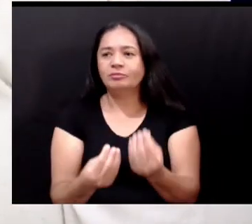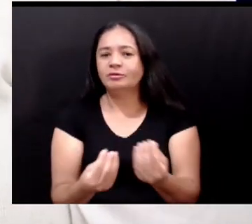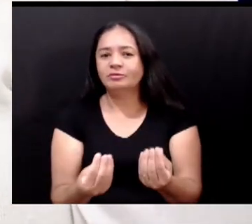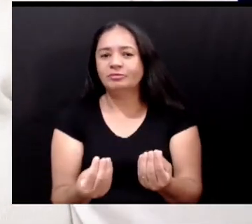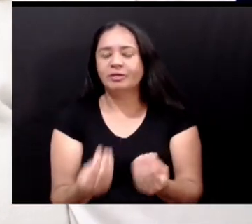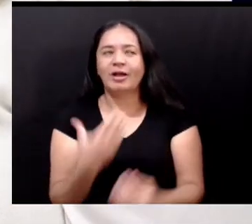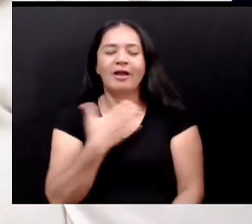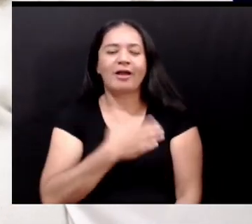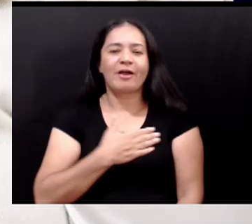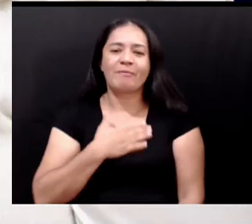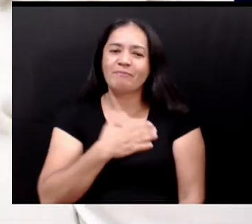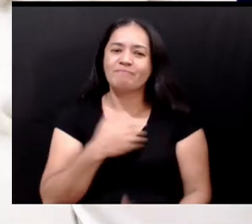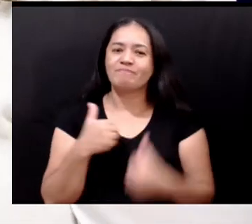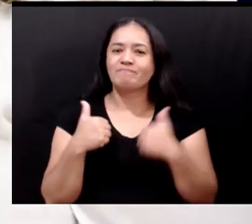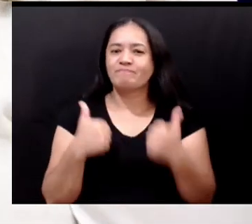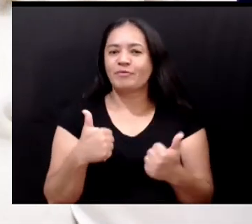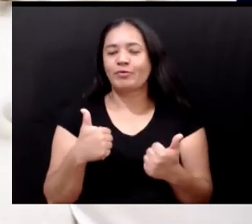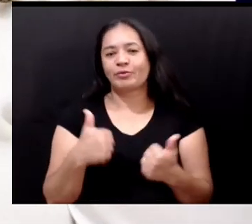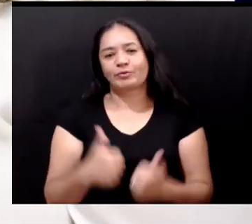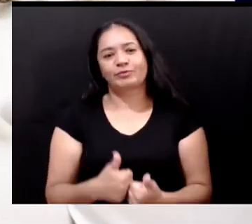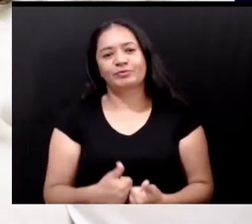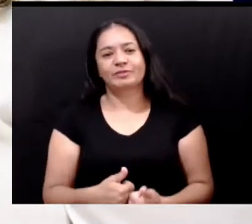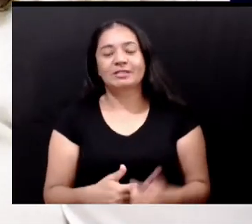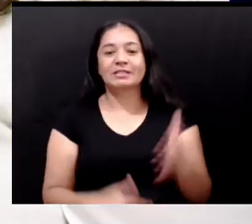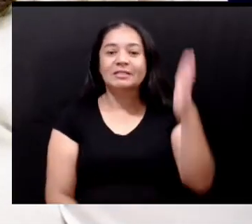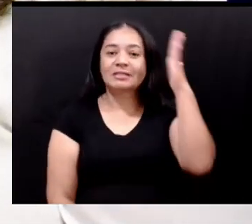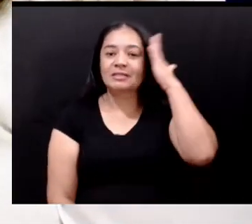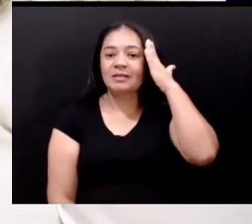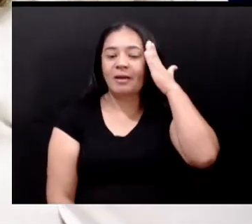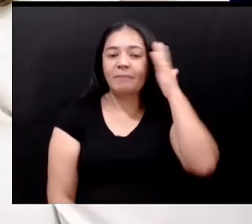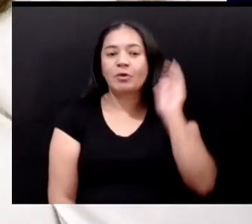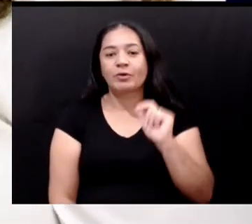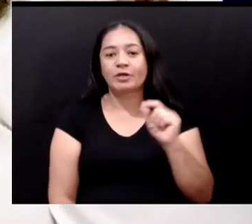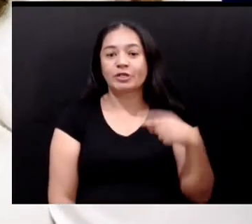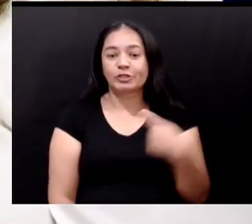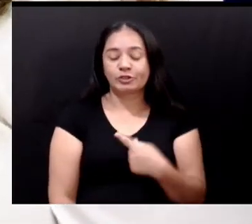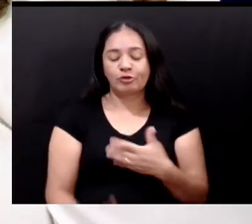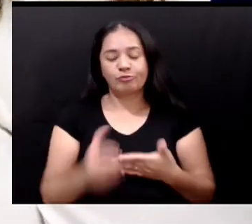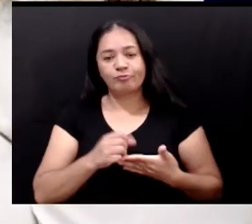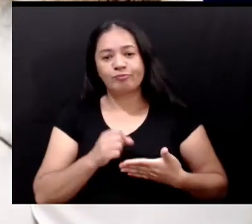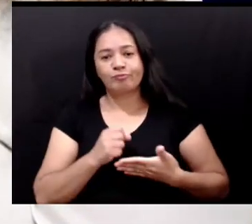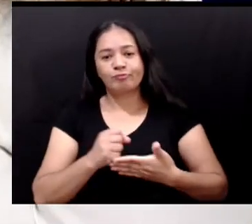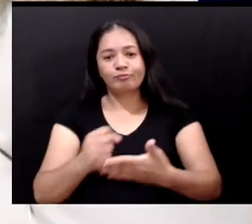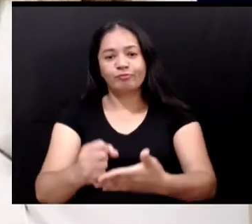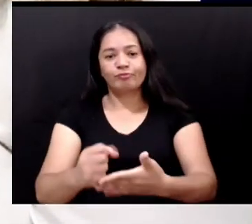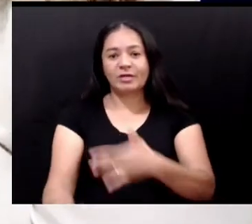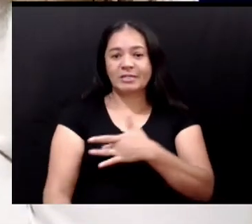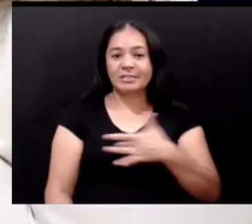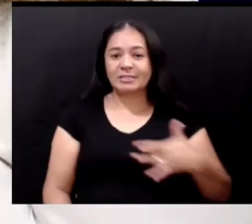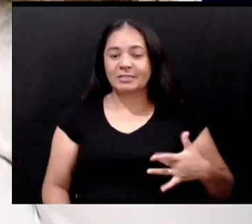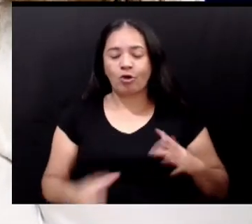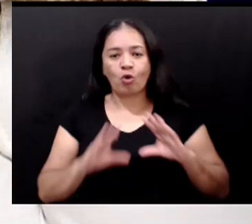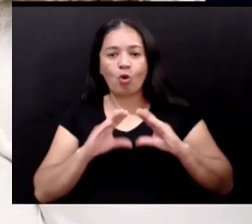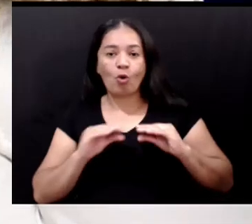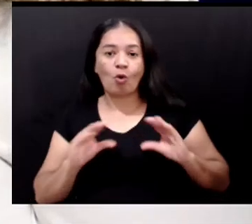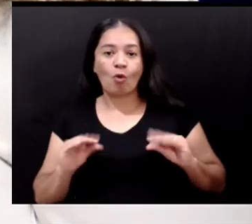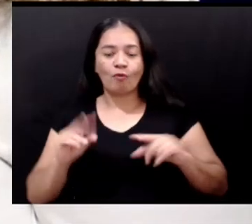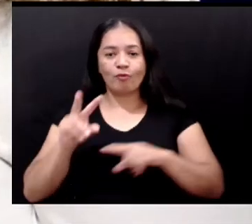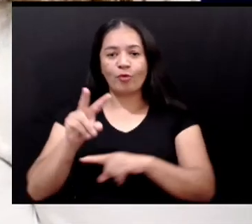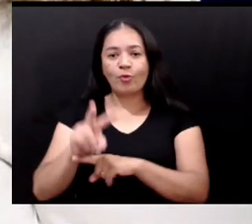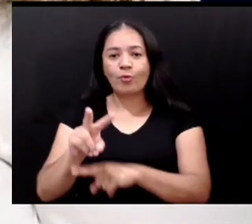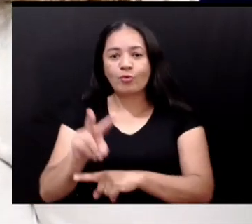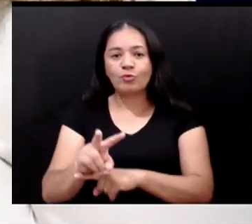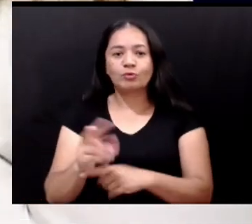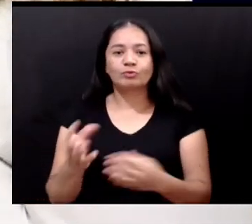é muito prazeroso saber que você está levando saúde, bem-estar, cuidado, né? Não